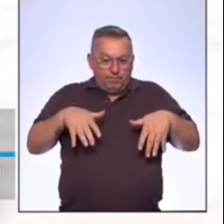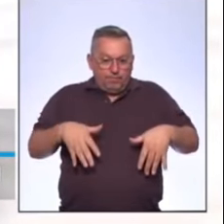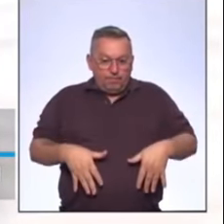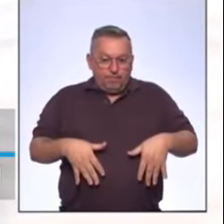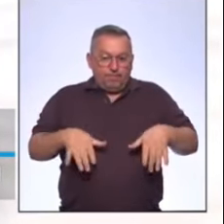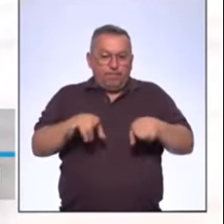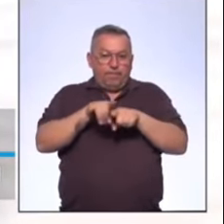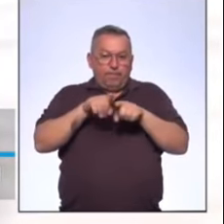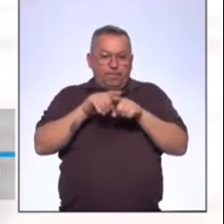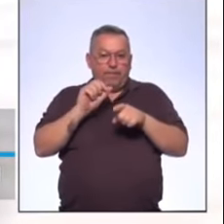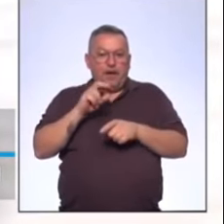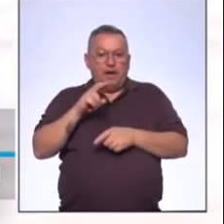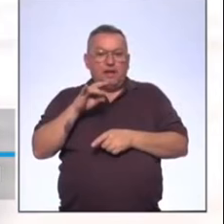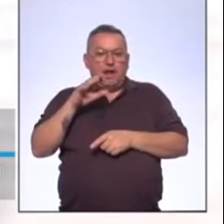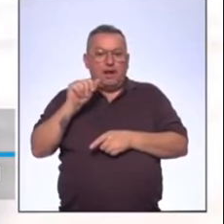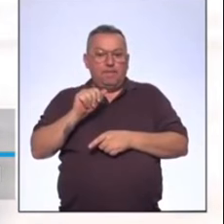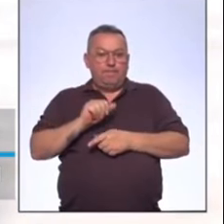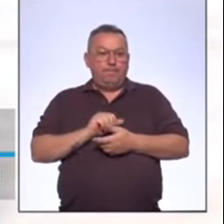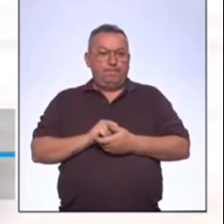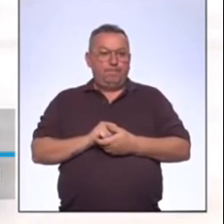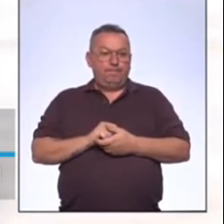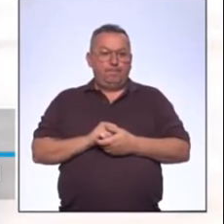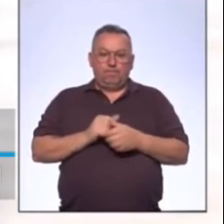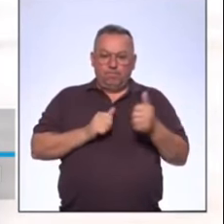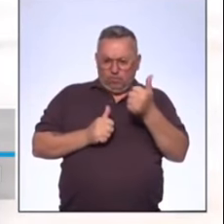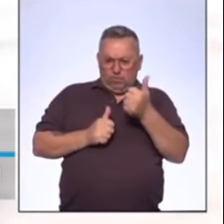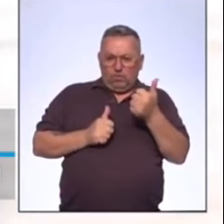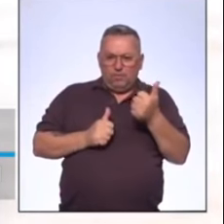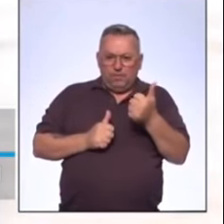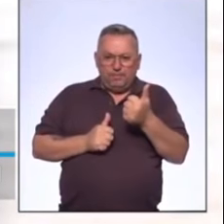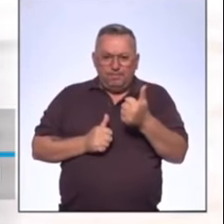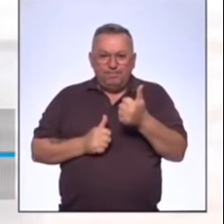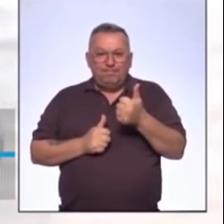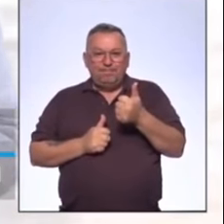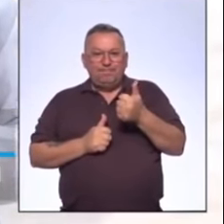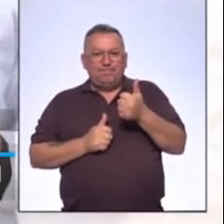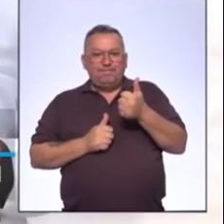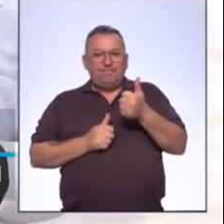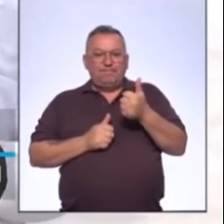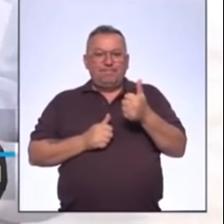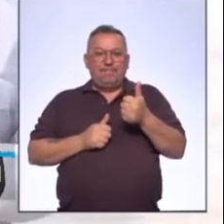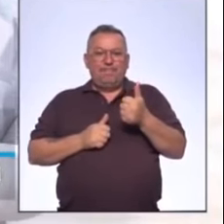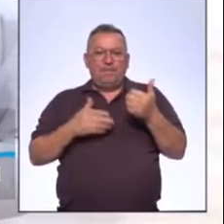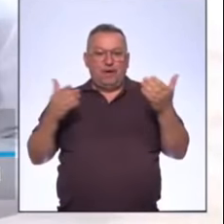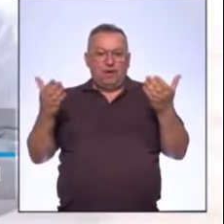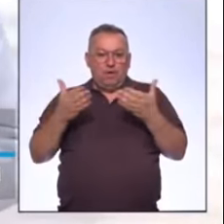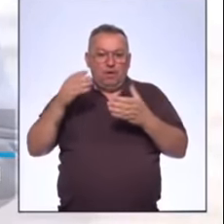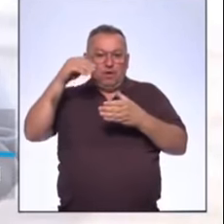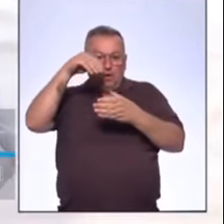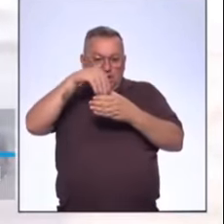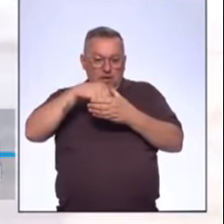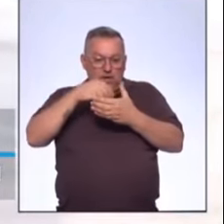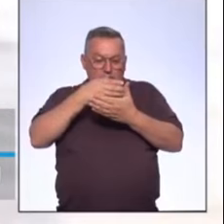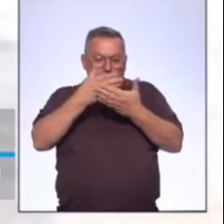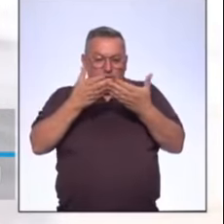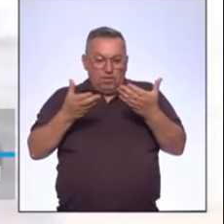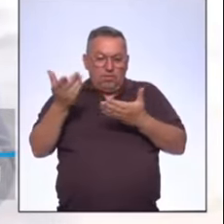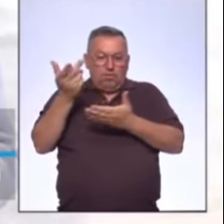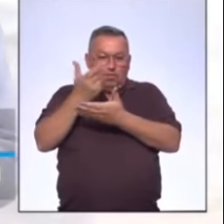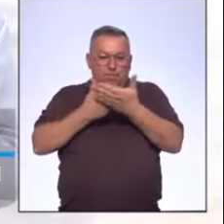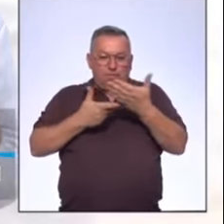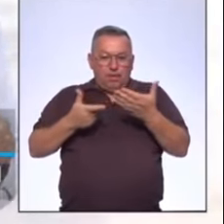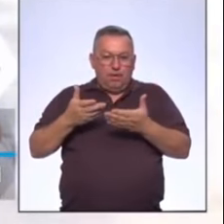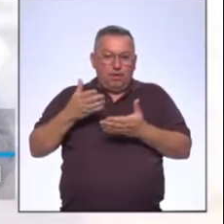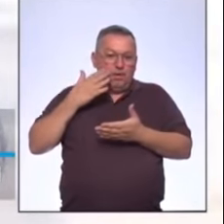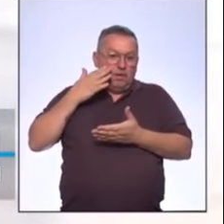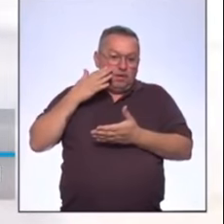ter artérias. Tudo bem, meus queridos? Então, dentro disso aqui, eu quero saber,